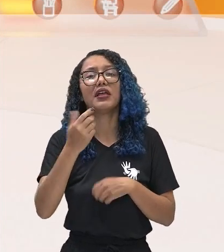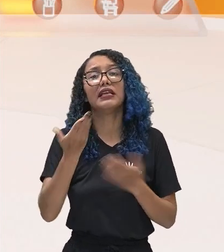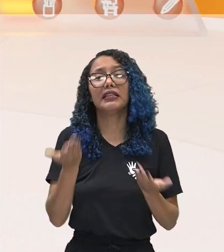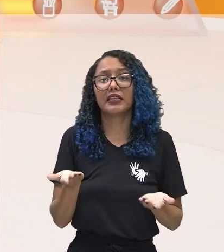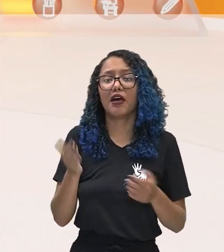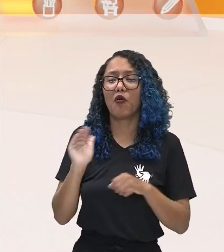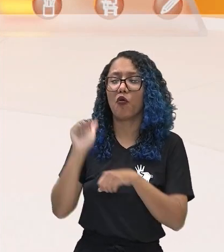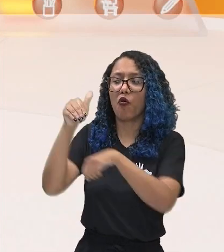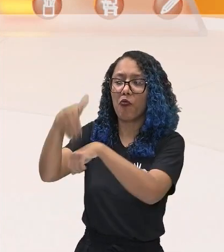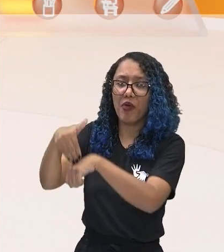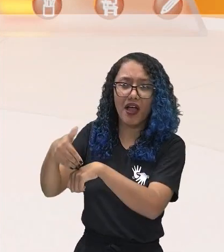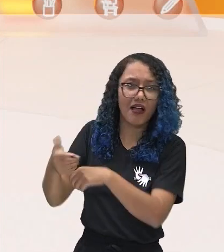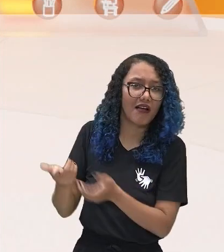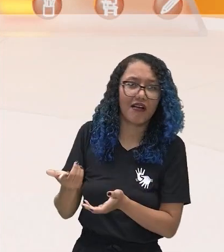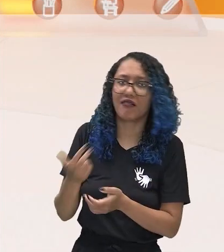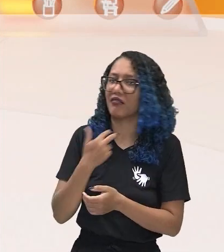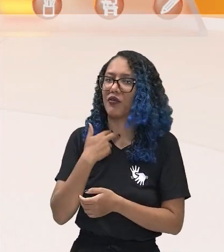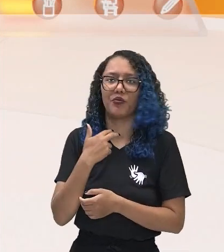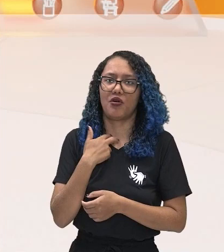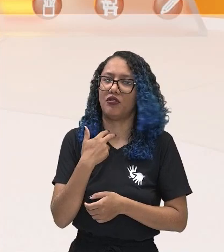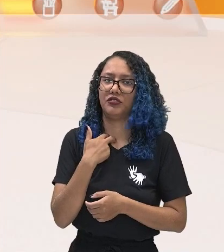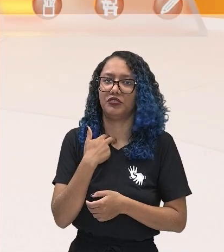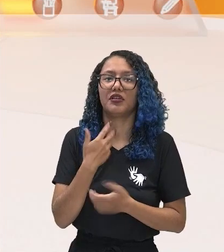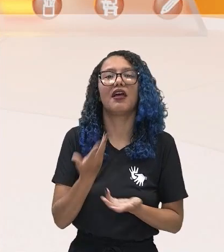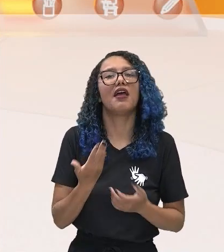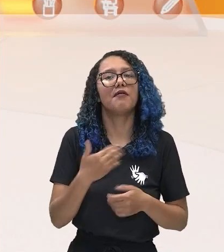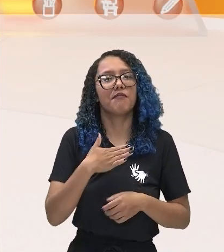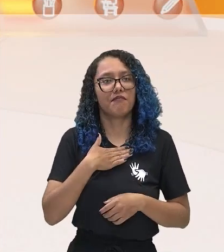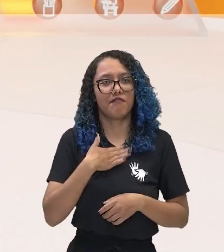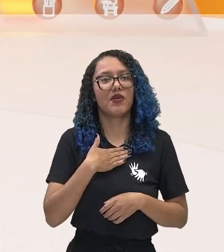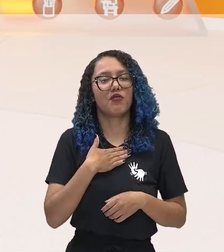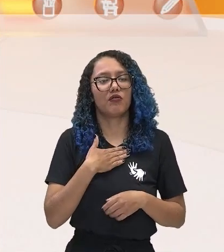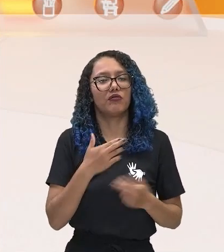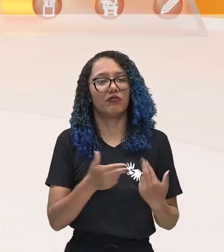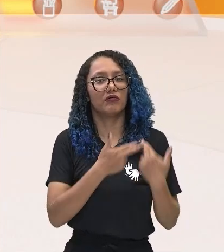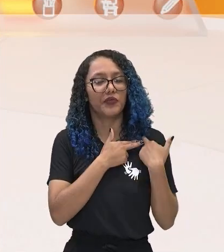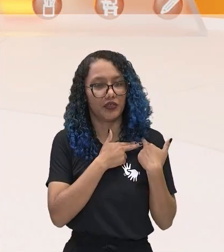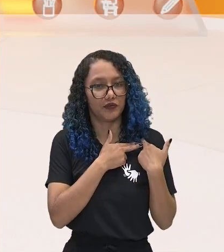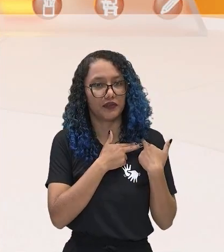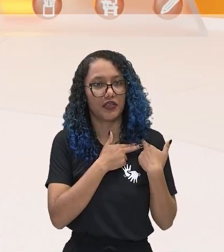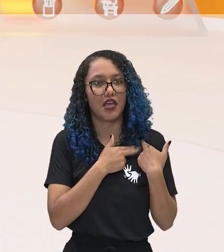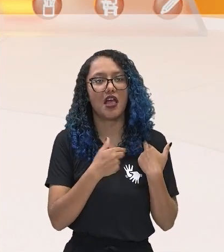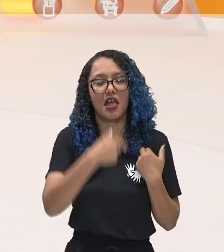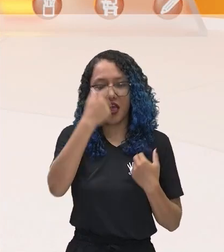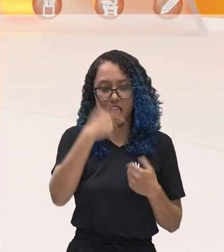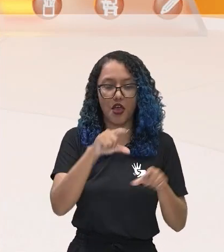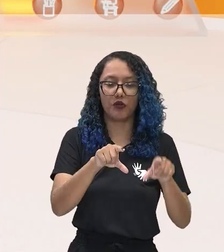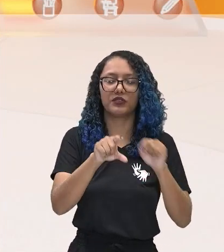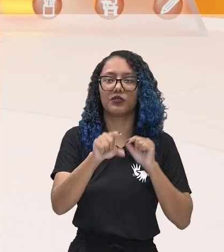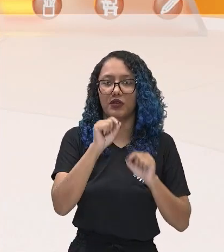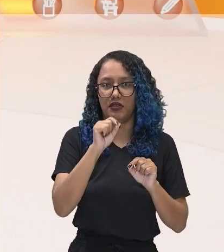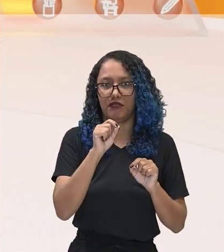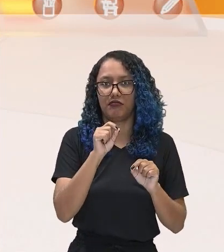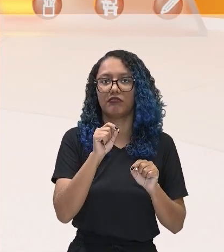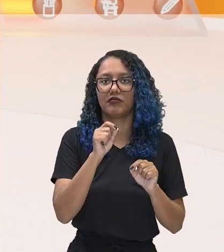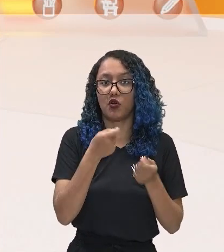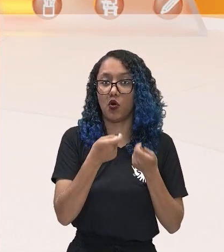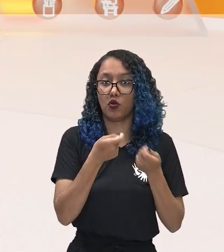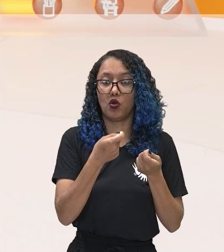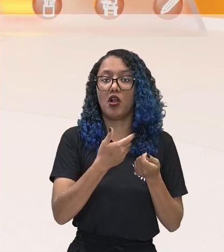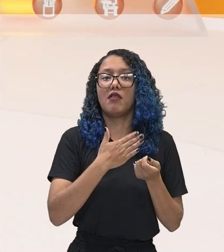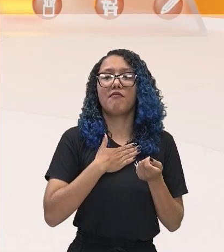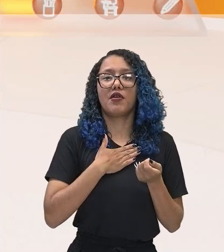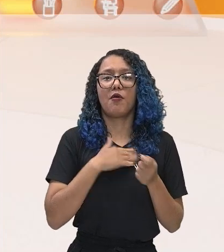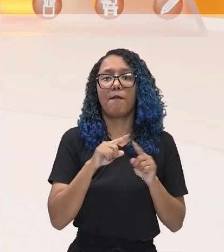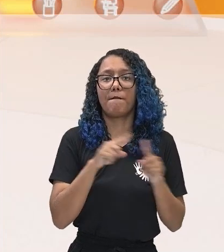nesse processo todo aí. Tudo foi controlado ou não por mim. Foi eu que controlei essa minha escolha. Mas eu não